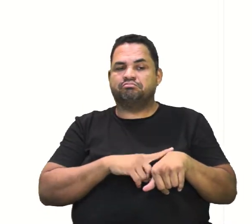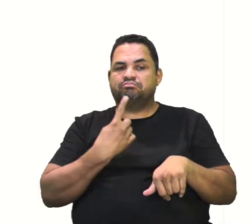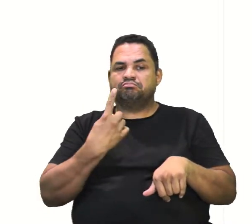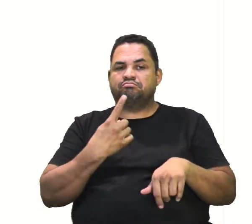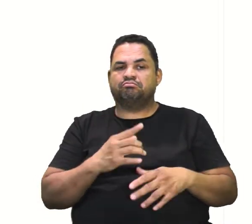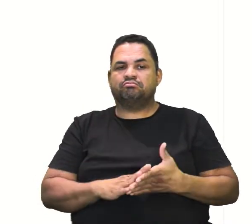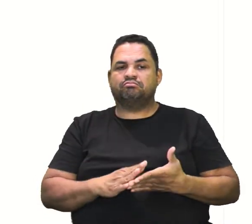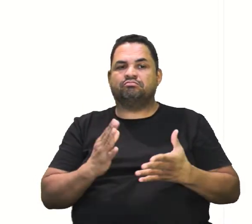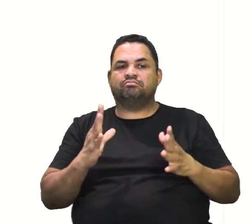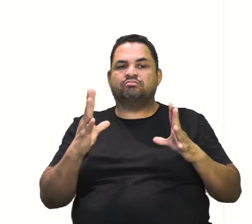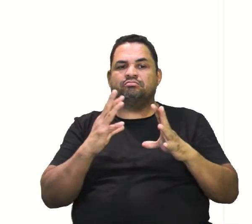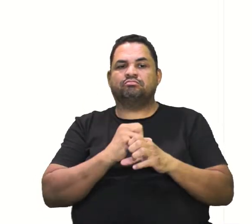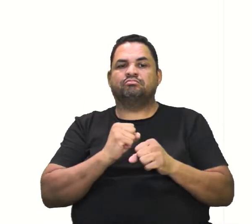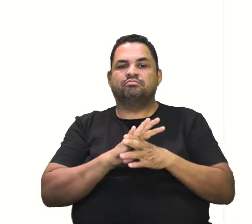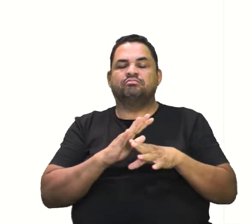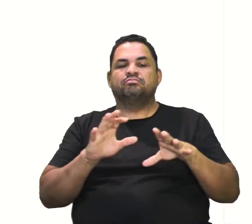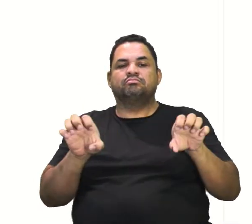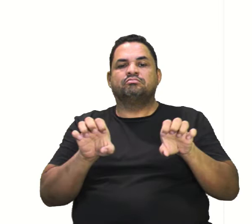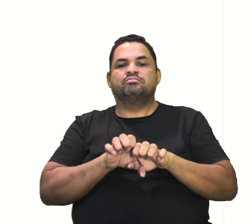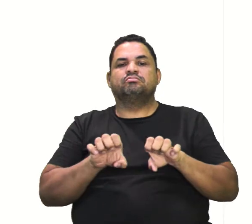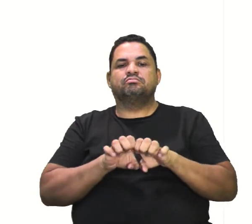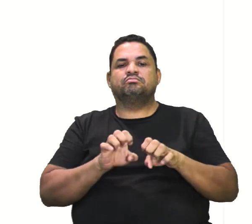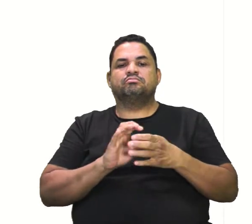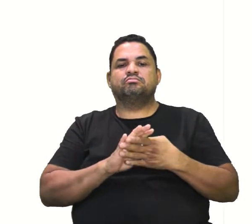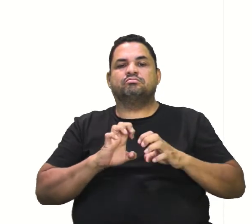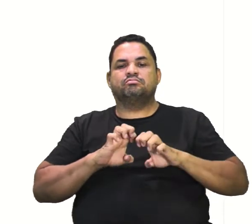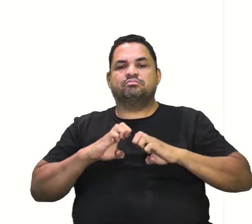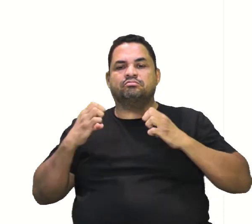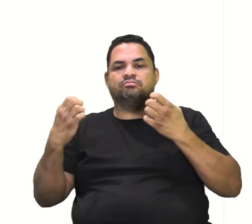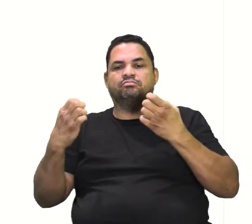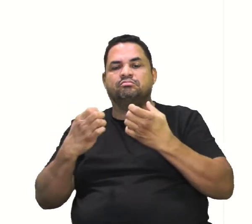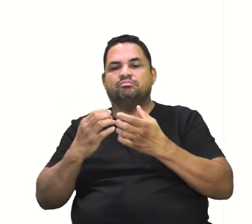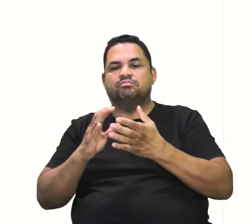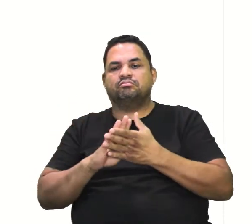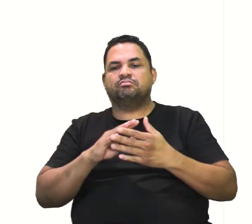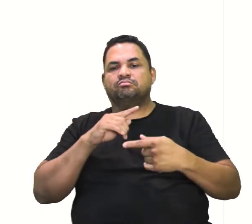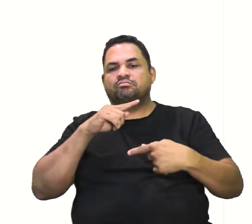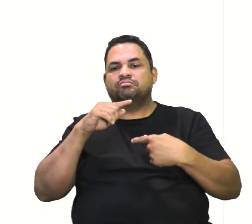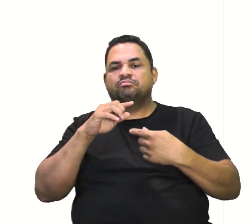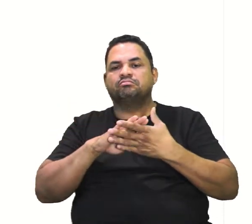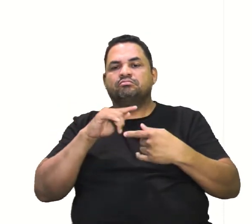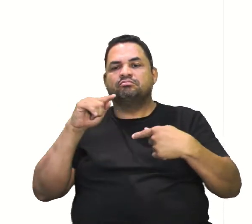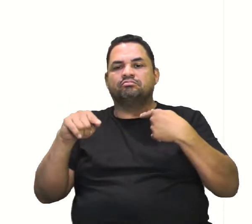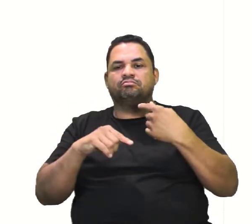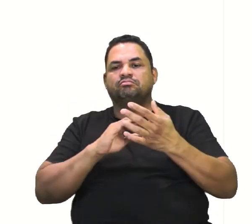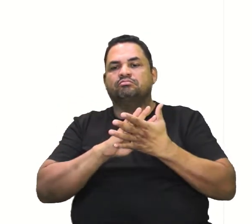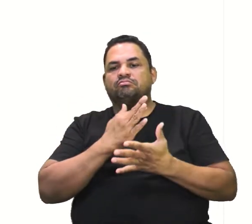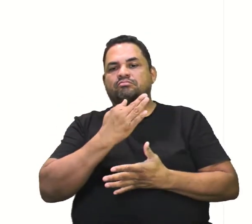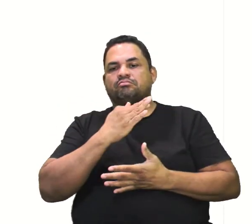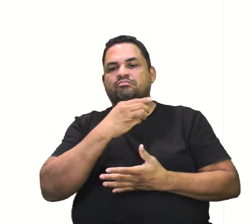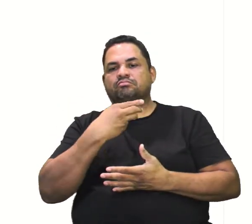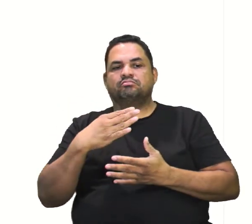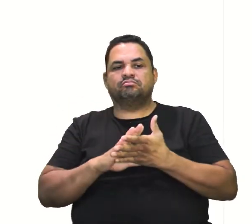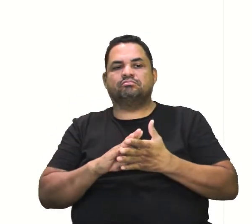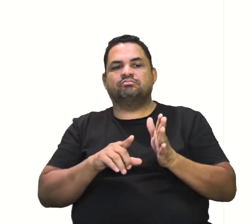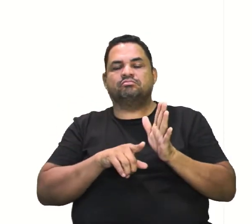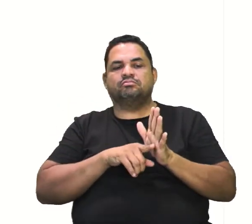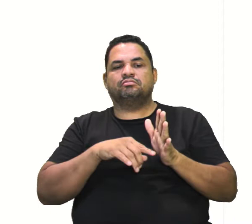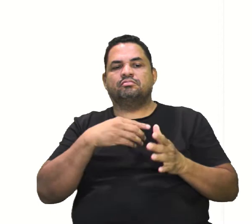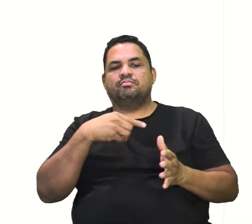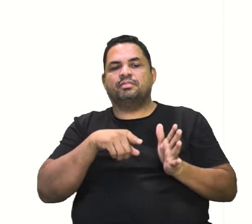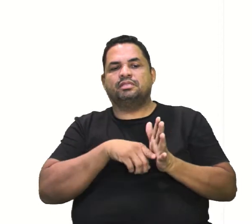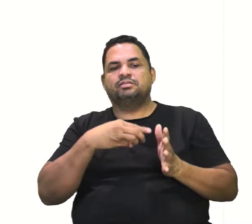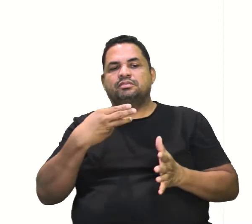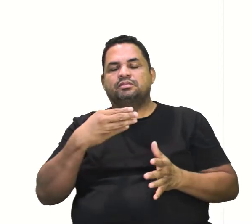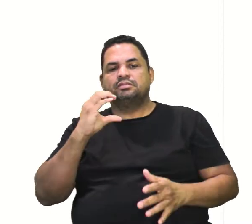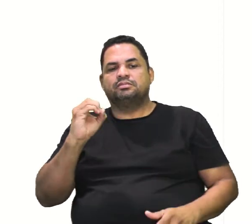né? Determine a equação da elipse de focos 3 e 0, menos 3 e 0. Percebam